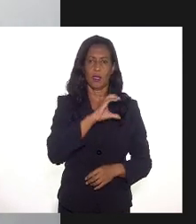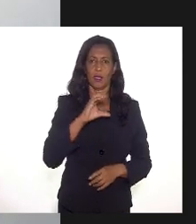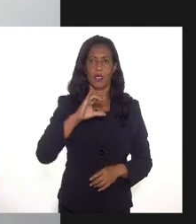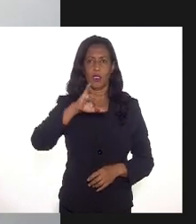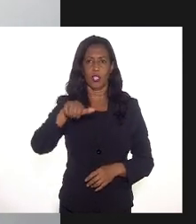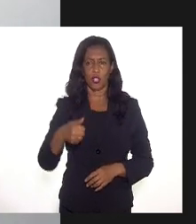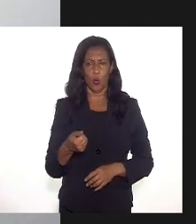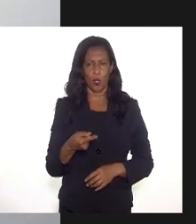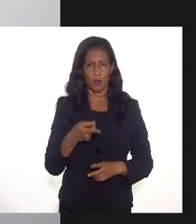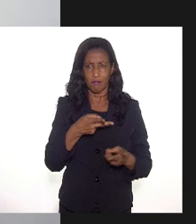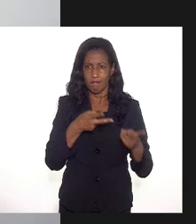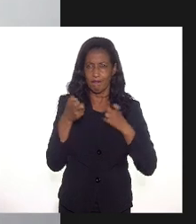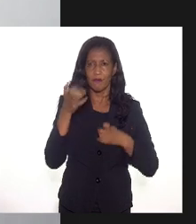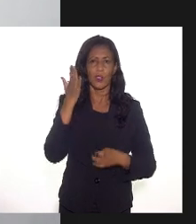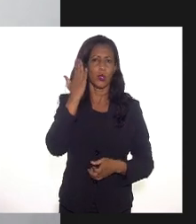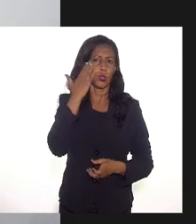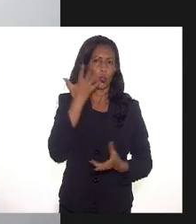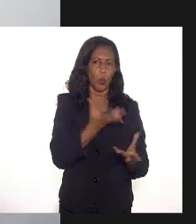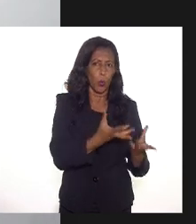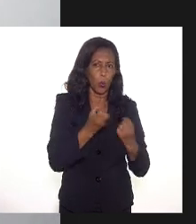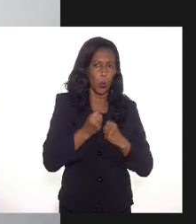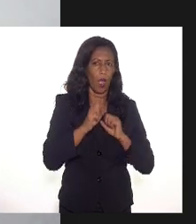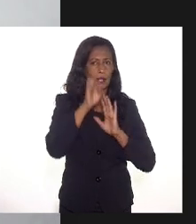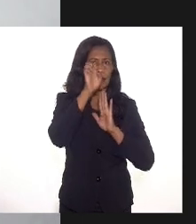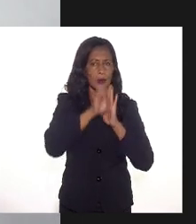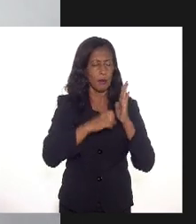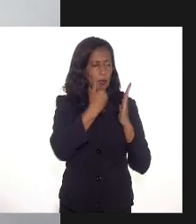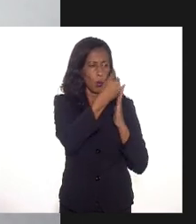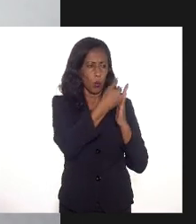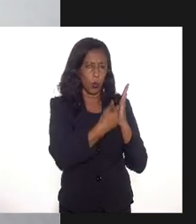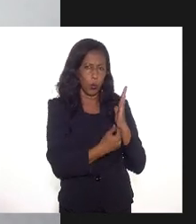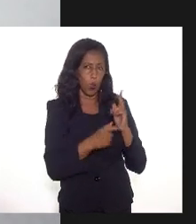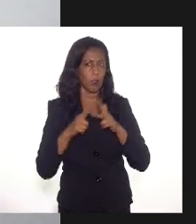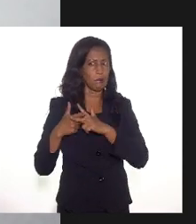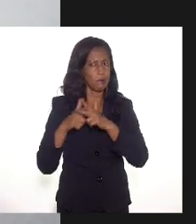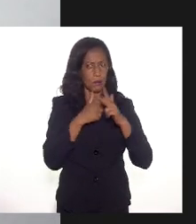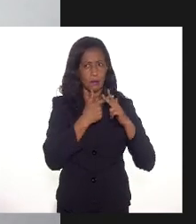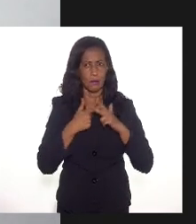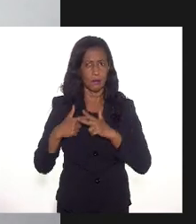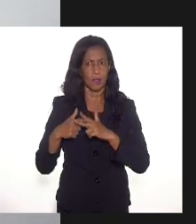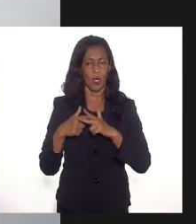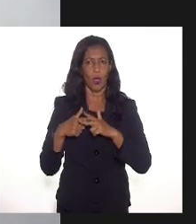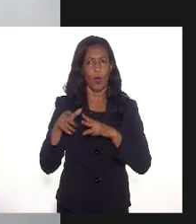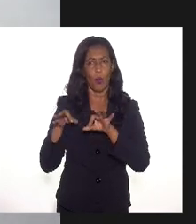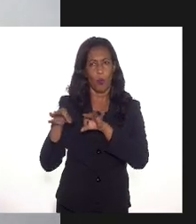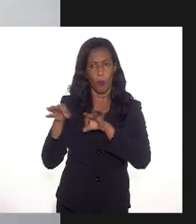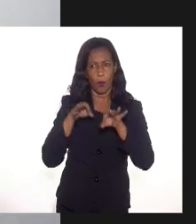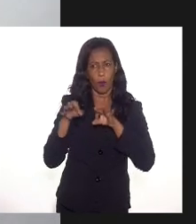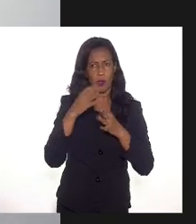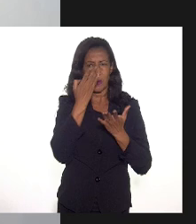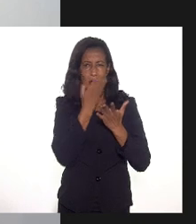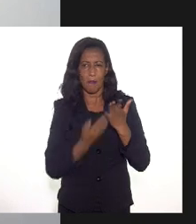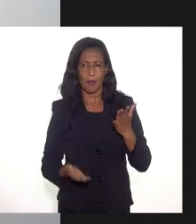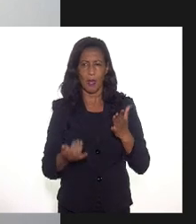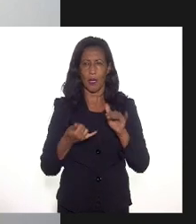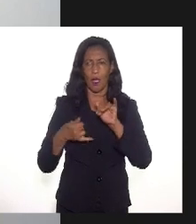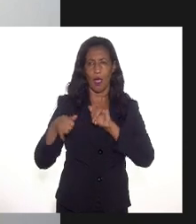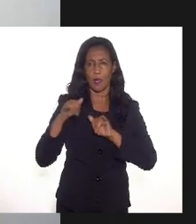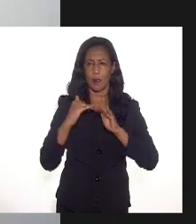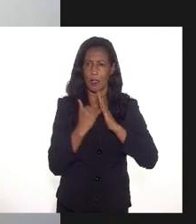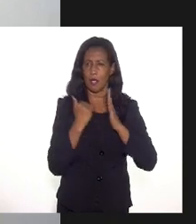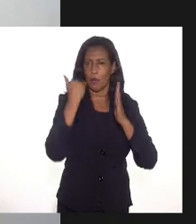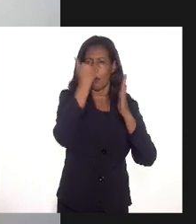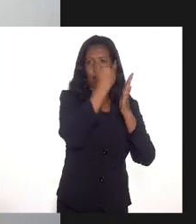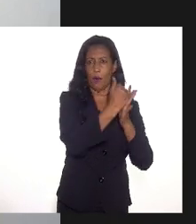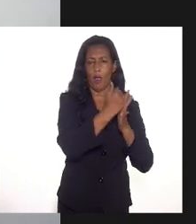que soube receber todas as emendas, aprimorar o projeto sem que ele perdesse a sua essência. A aprovação desse